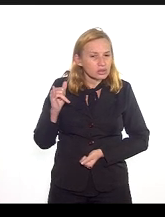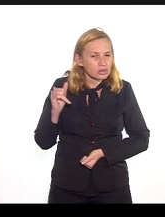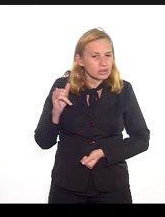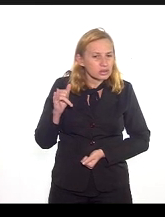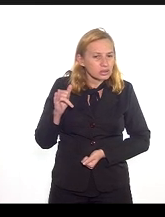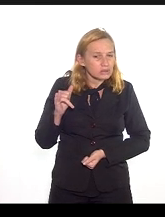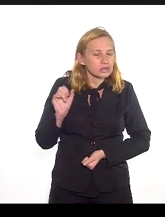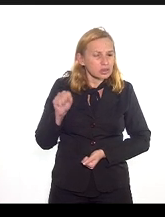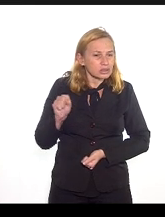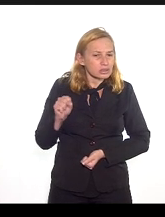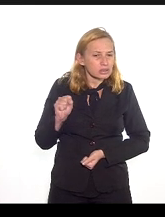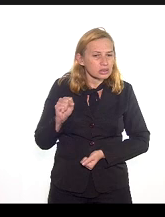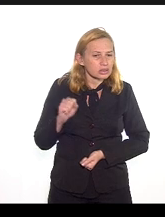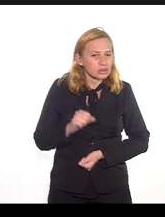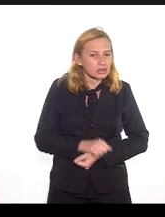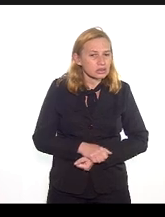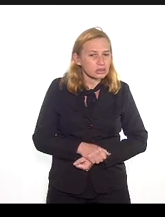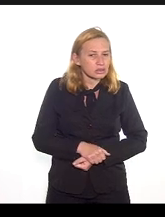Sim.